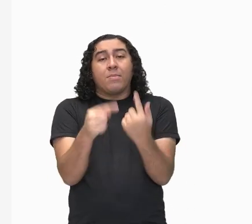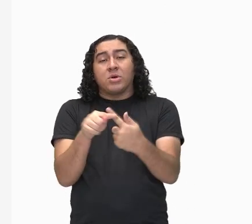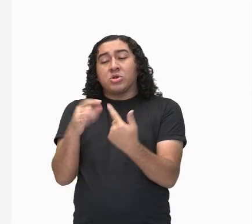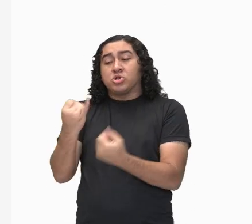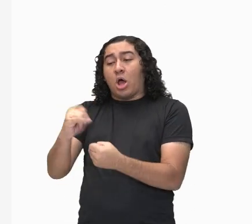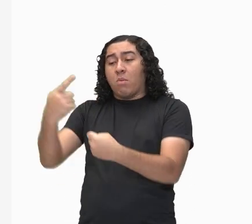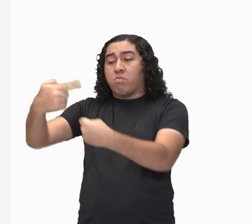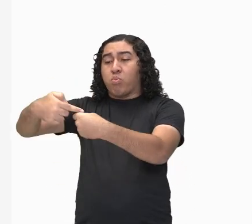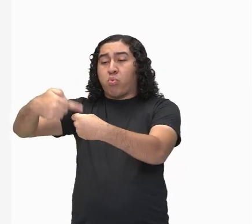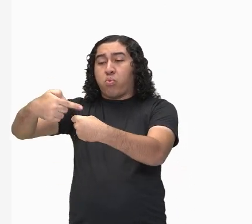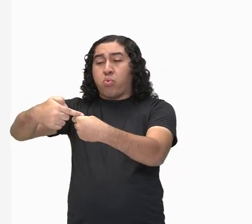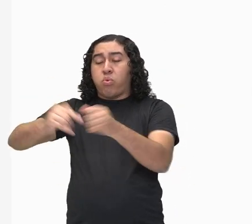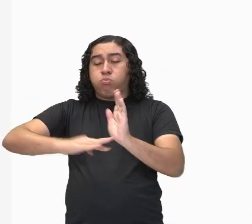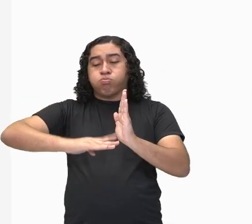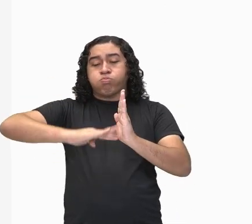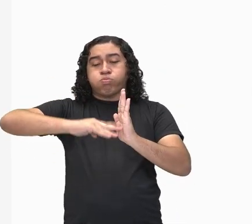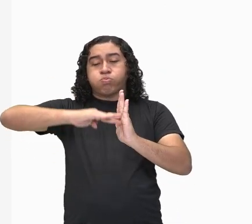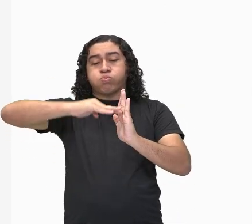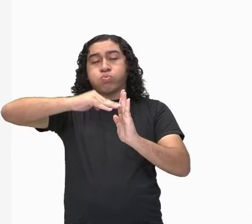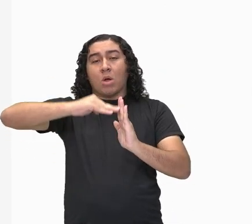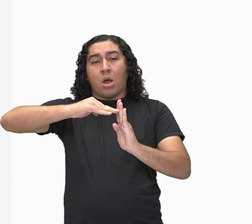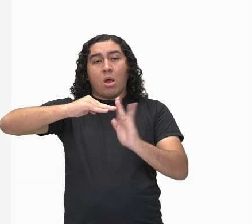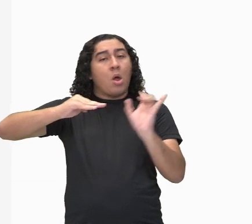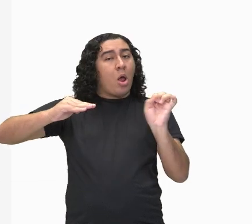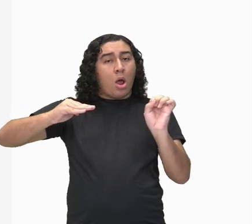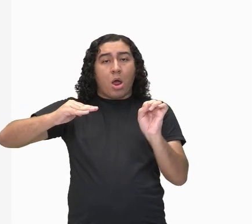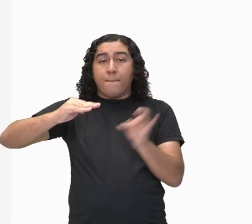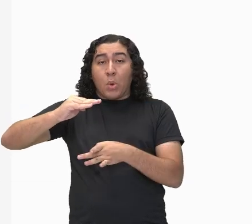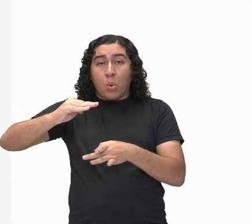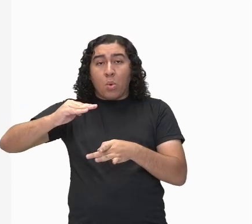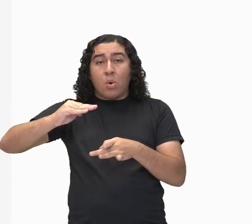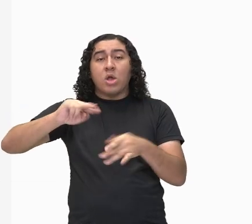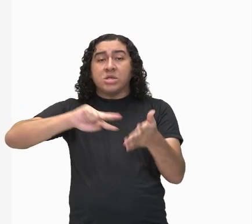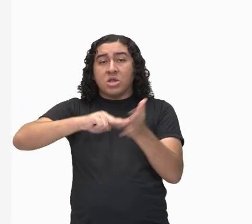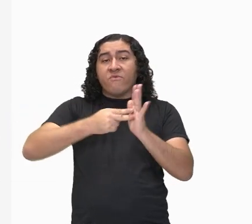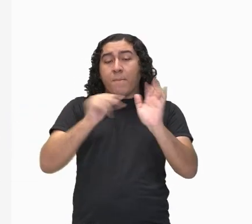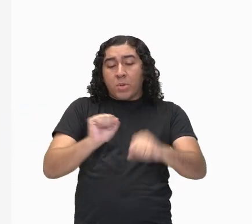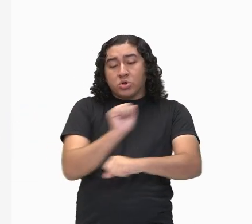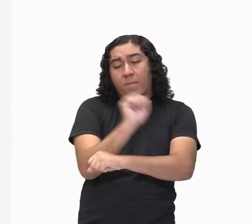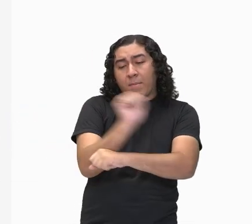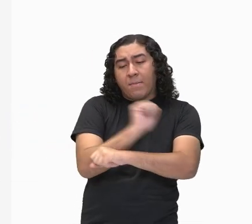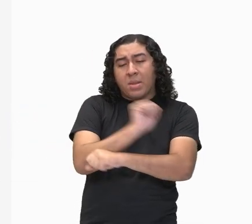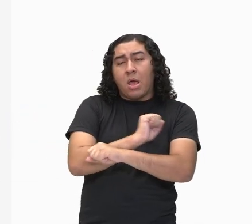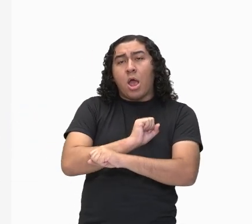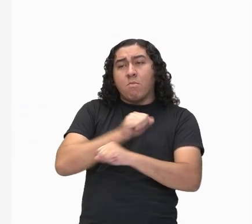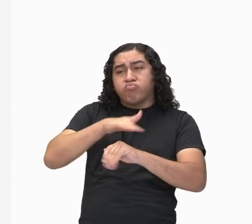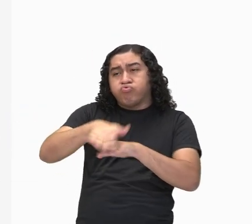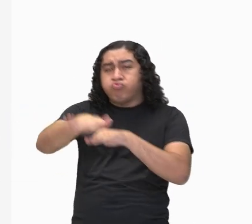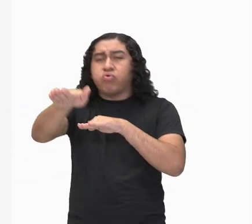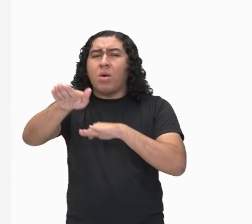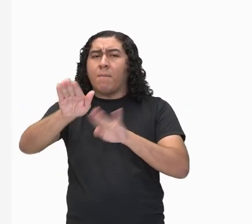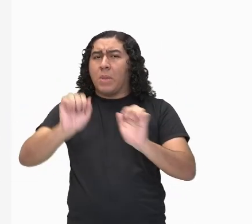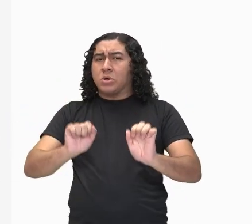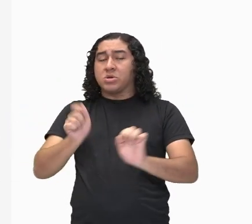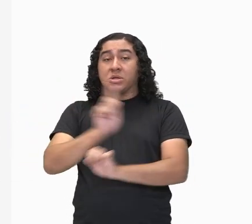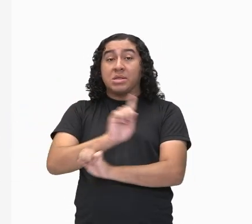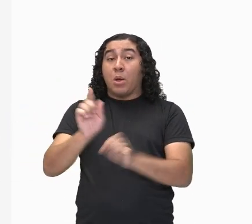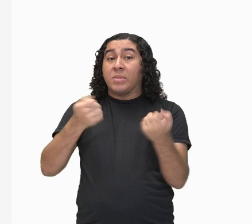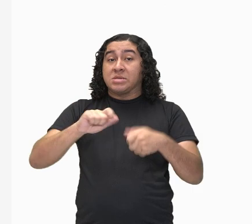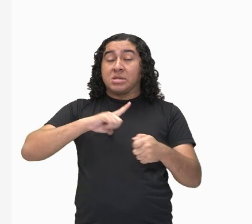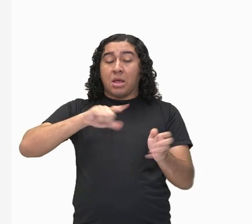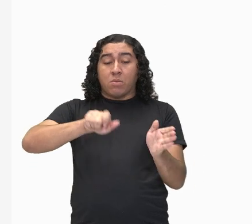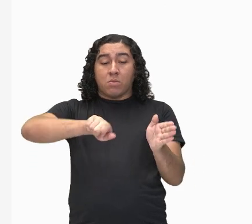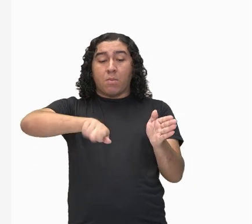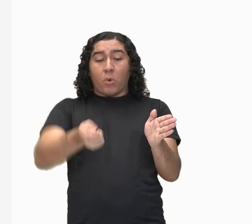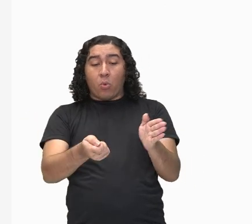gasolina no carro não significa que ele vai andar, né? É necessário ligar o carro para que ele consiga